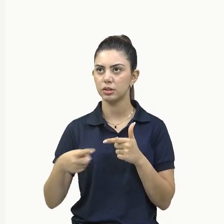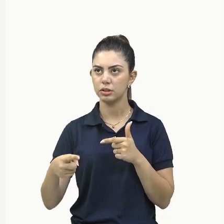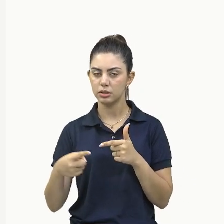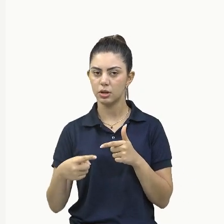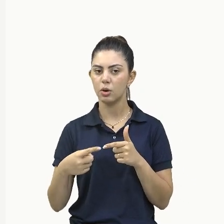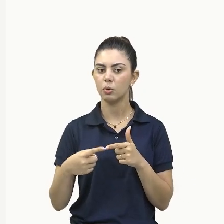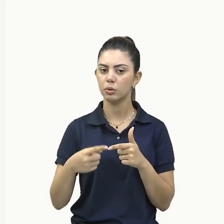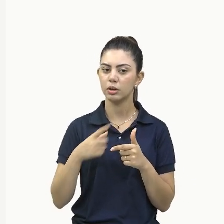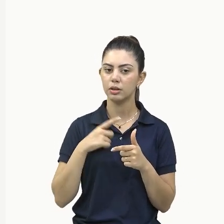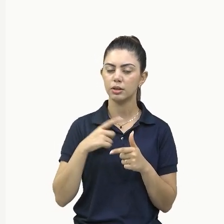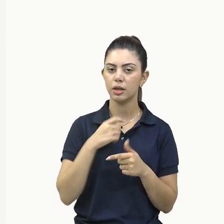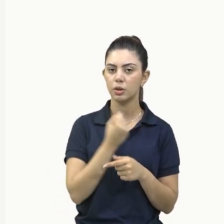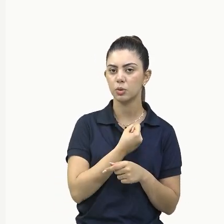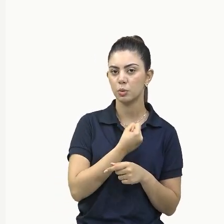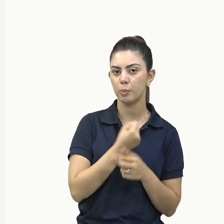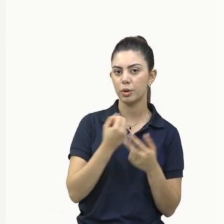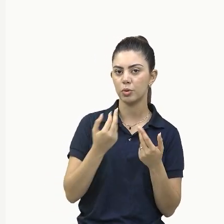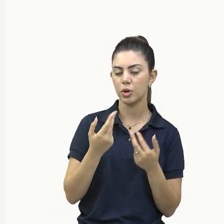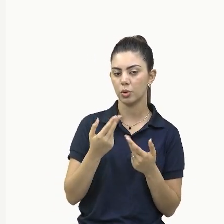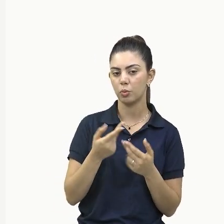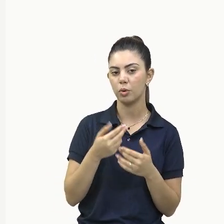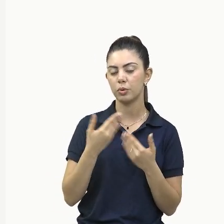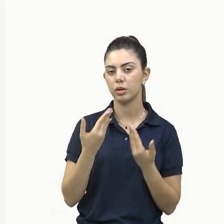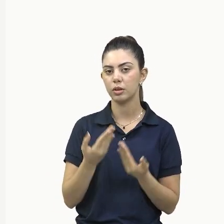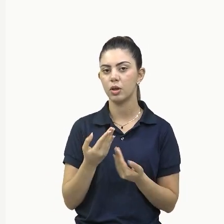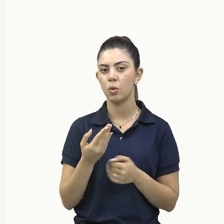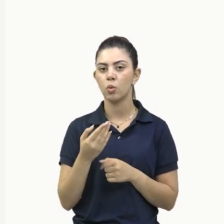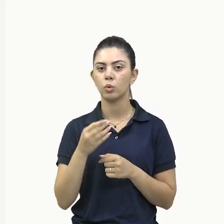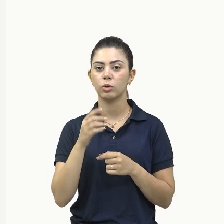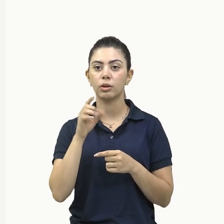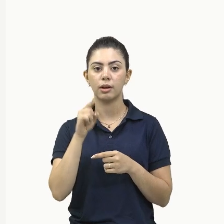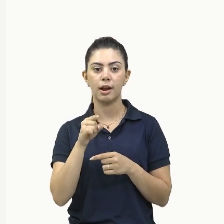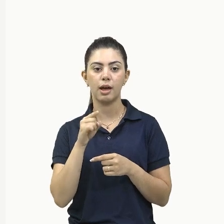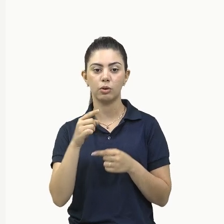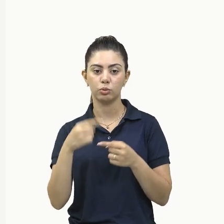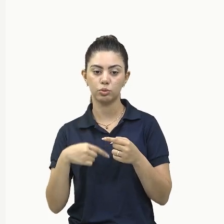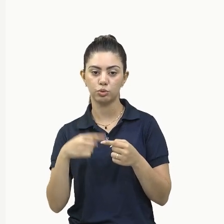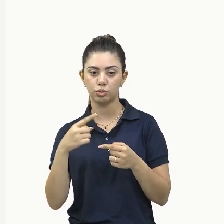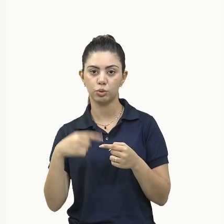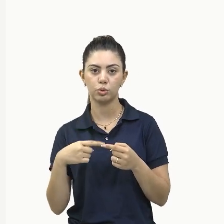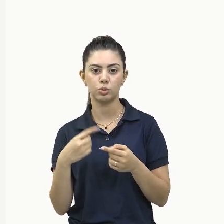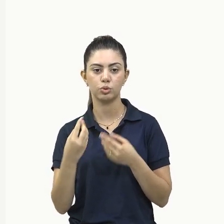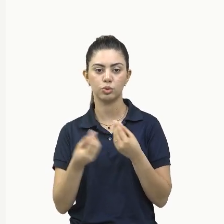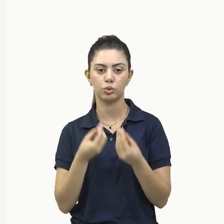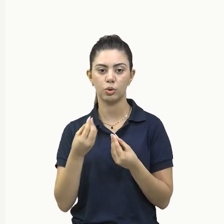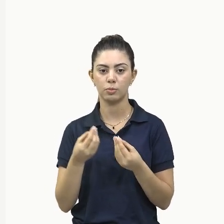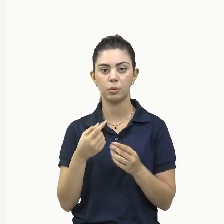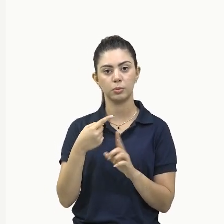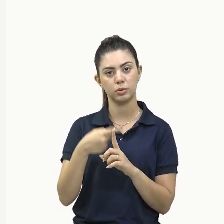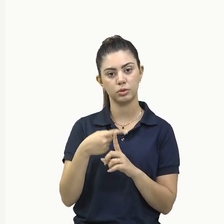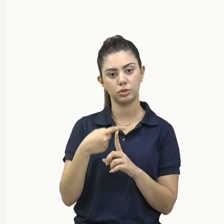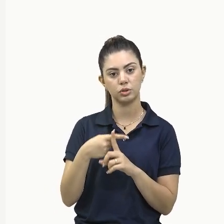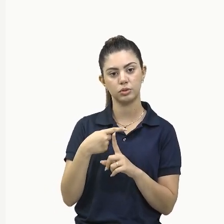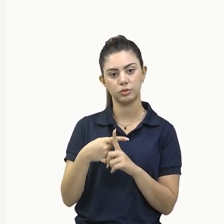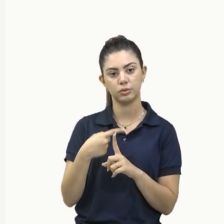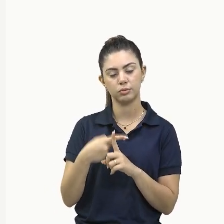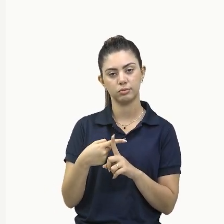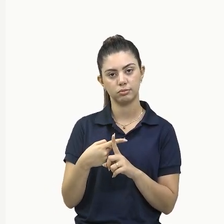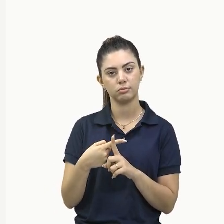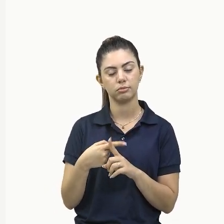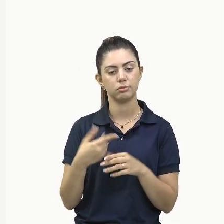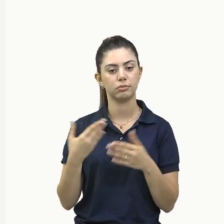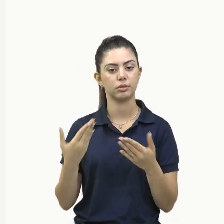com números iguais, tanto o quociente como o produto são o quê? Positivos. Então, por